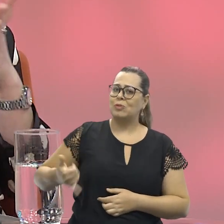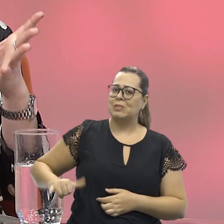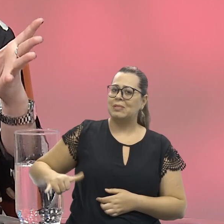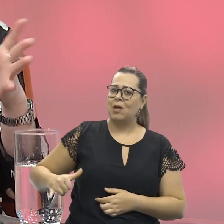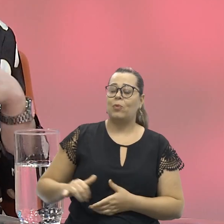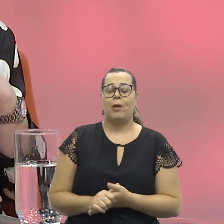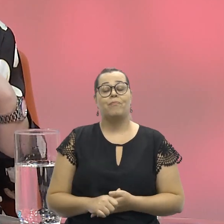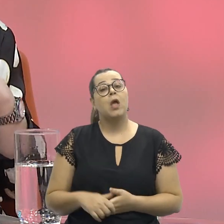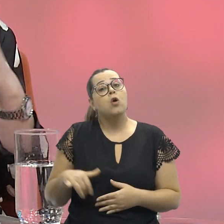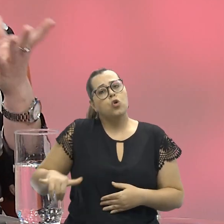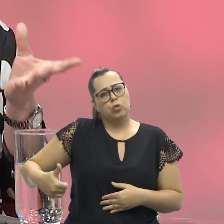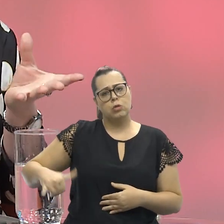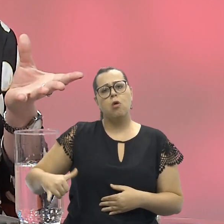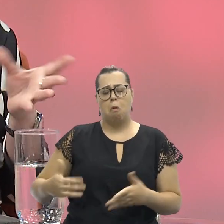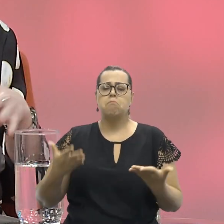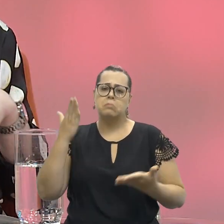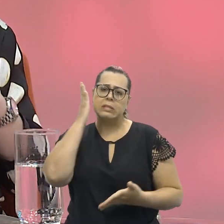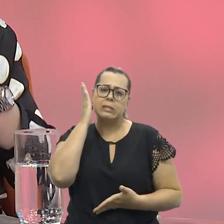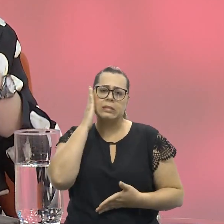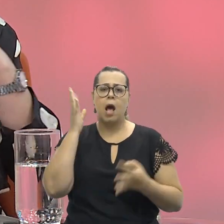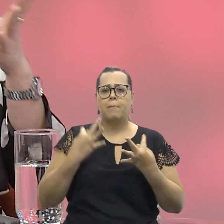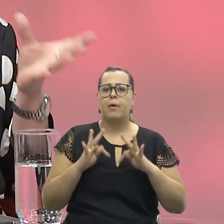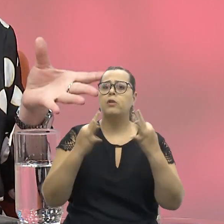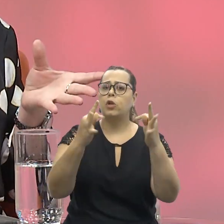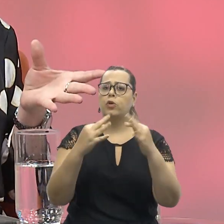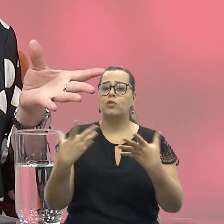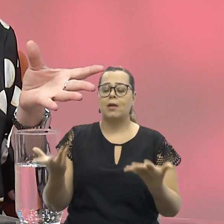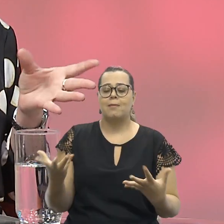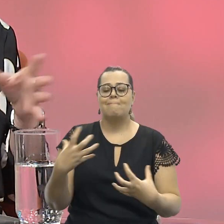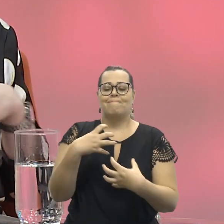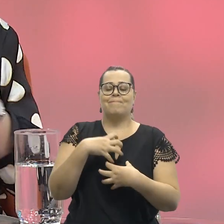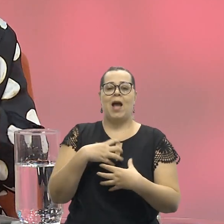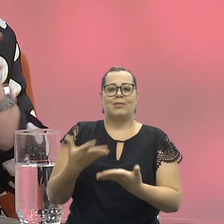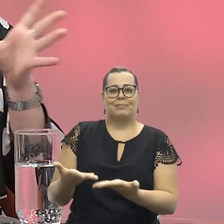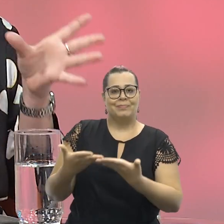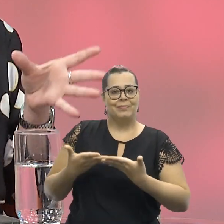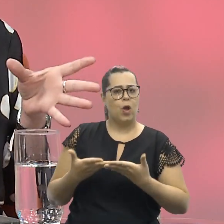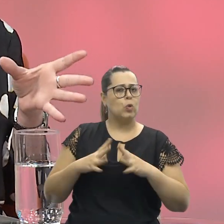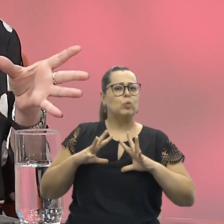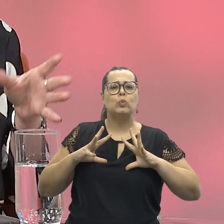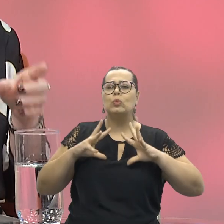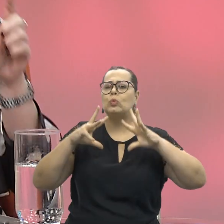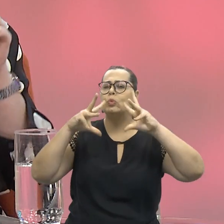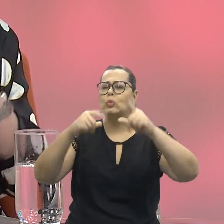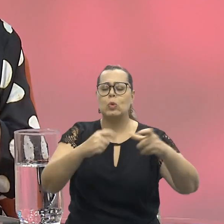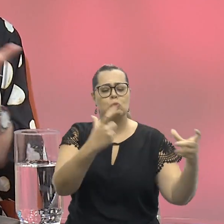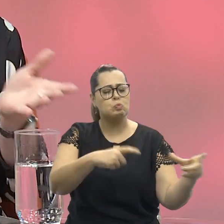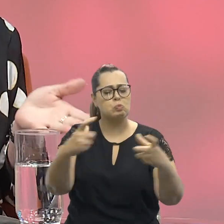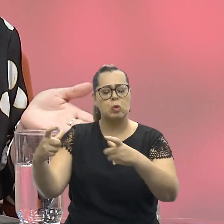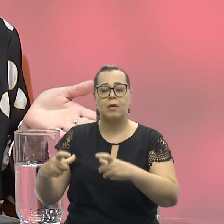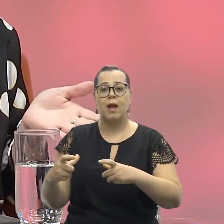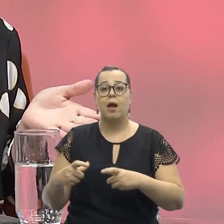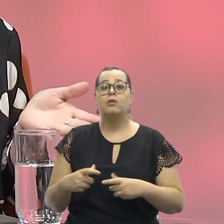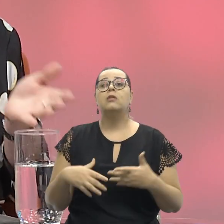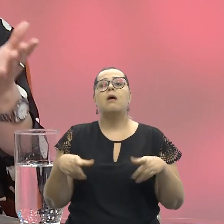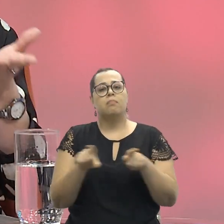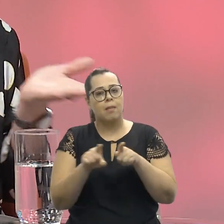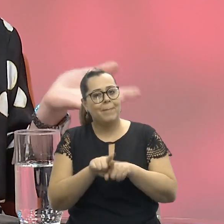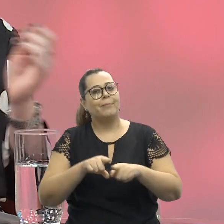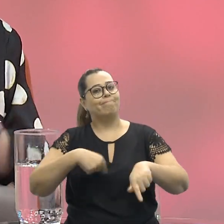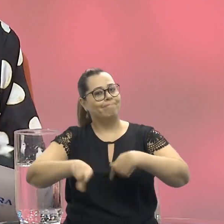É uma tecnologia que veio, impacta na vida da gente, né, em todos os setores, não ia ser diferente no